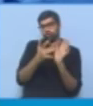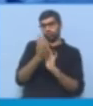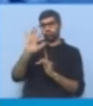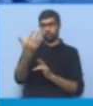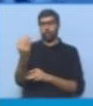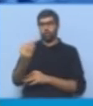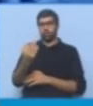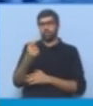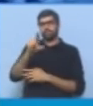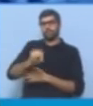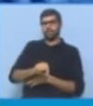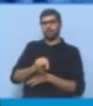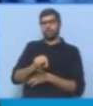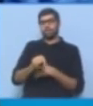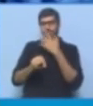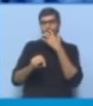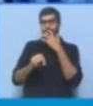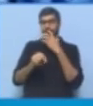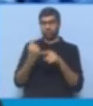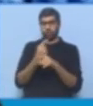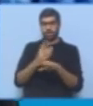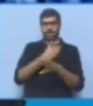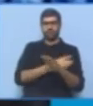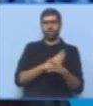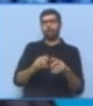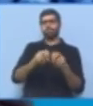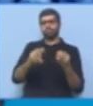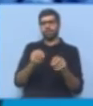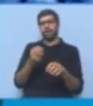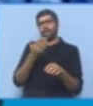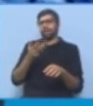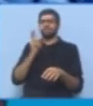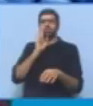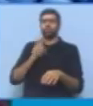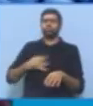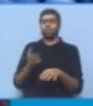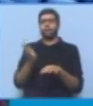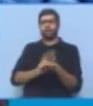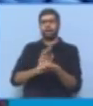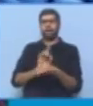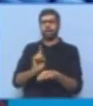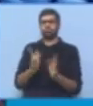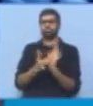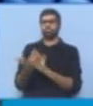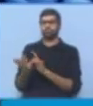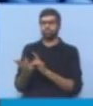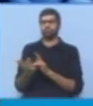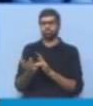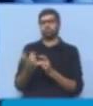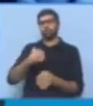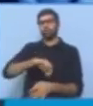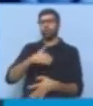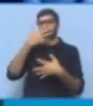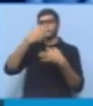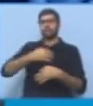o que estava de pó até aí, é varrido, não é? Bom, o perdão dos pecados. Mas, portanto, Jesus, nós